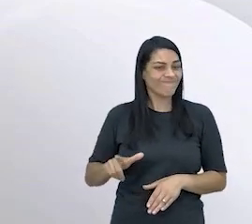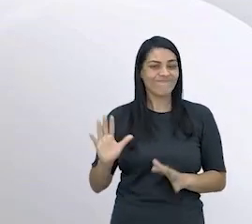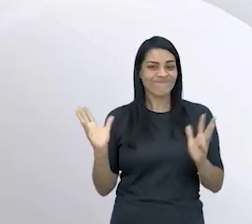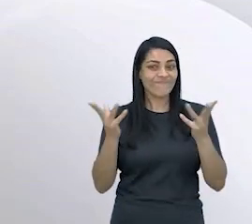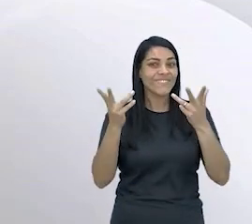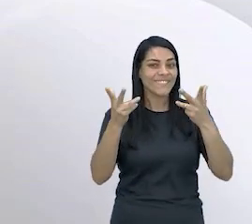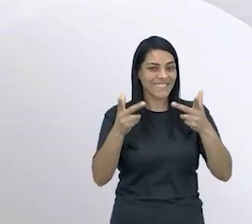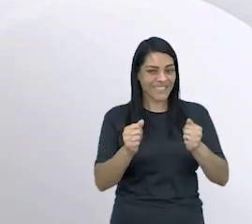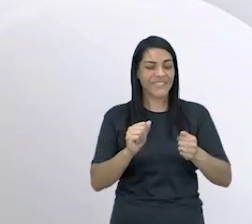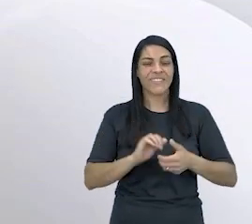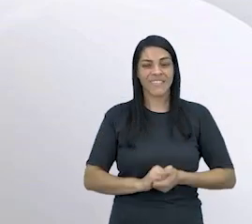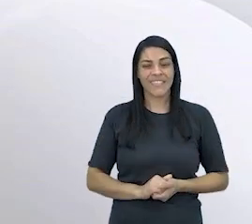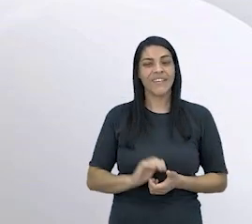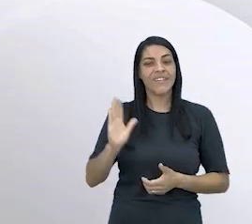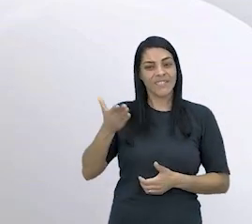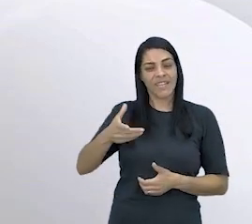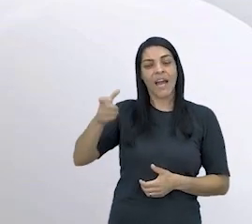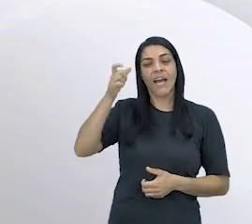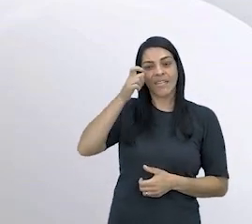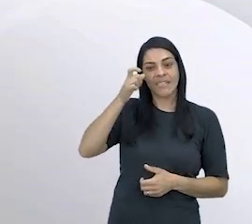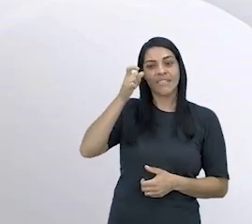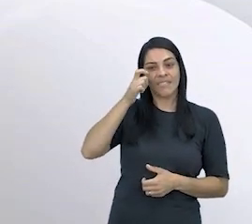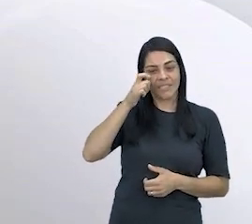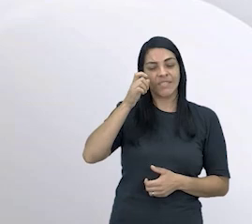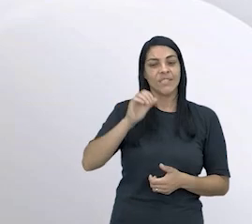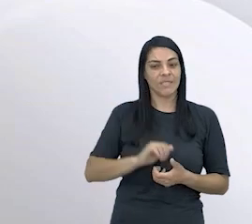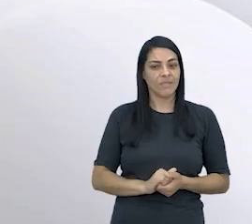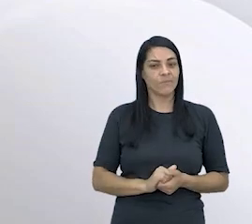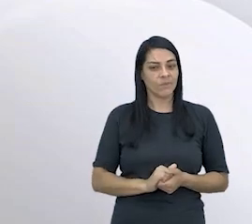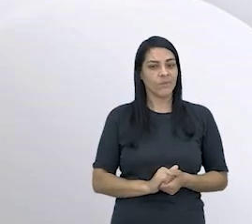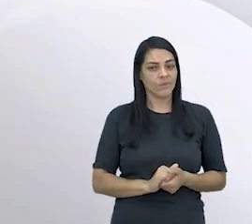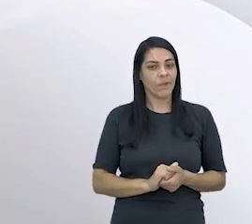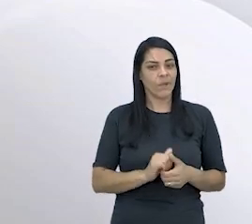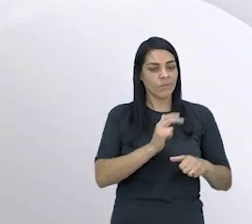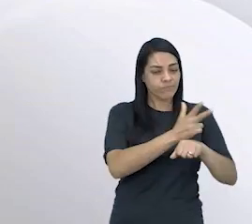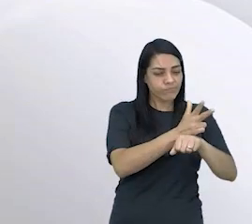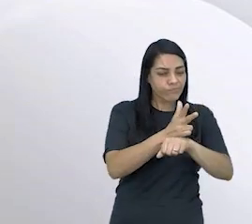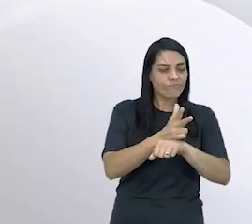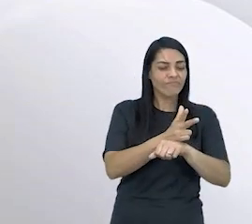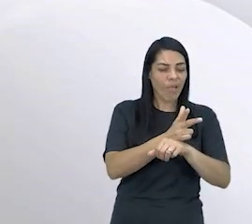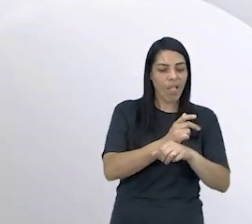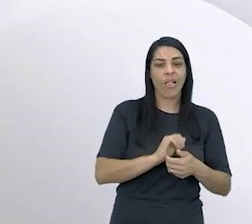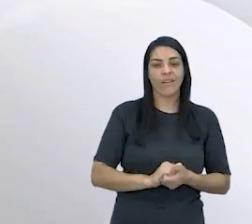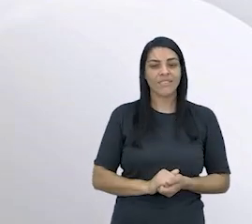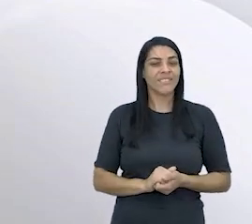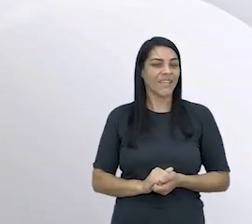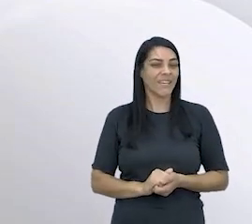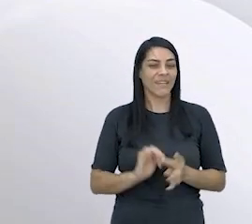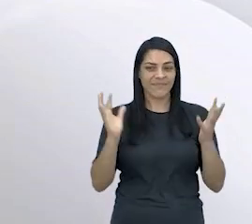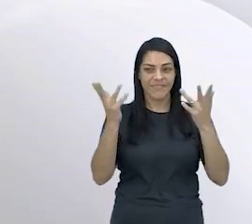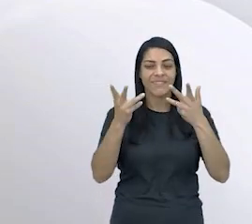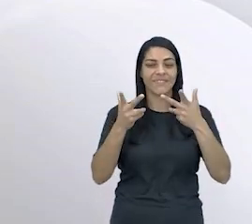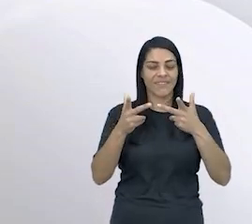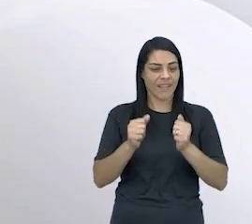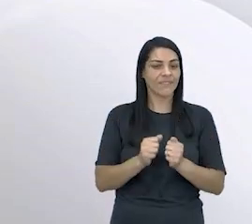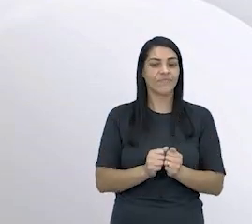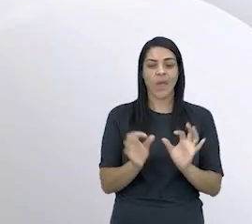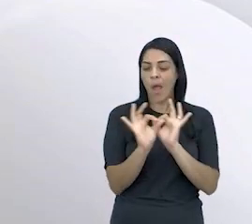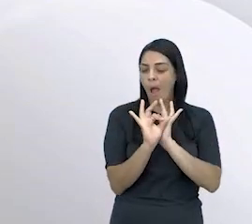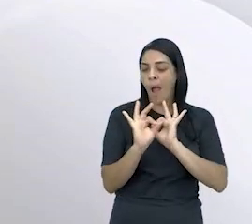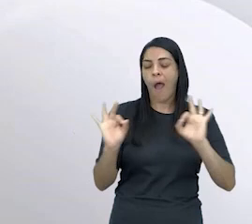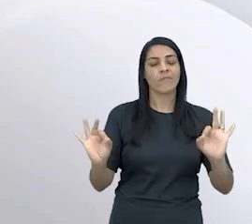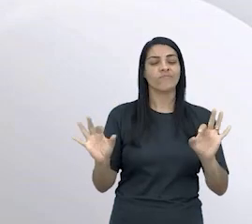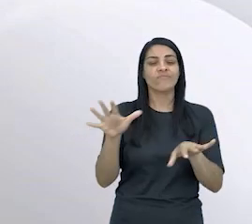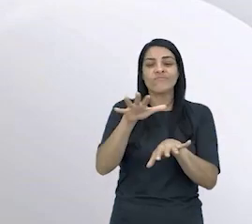Maravilha, inclusive eu já assisti uns trechos aí, incrível, não perca aí, porque só tem agregado. Com o nosso